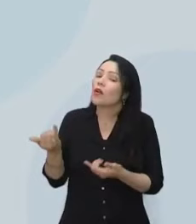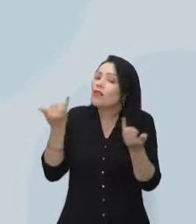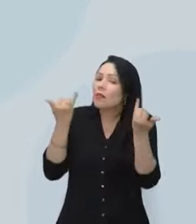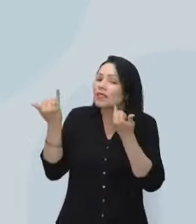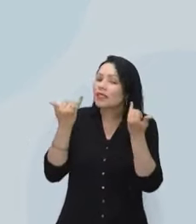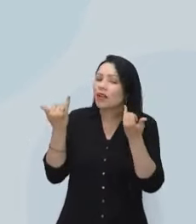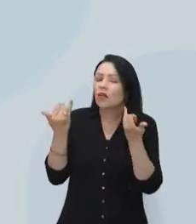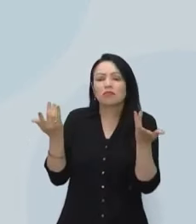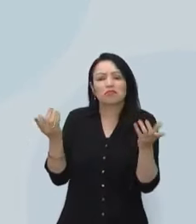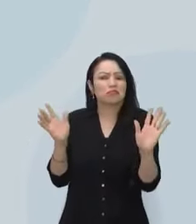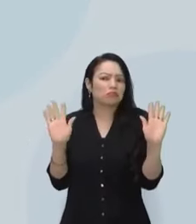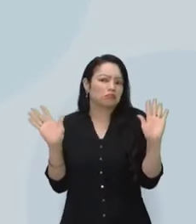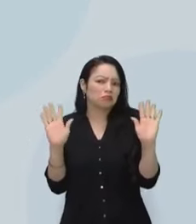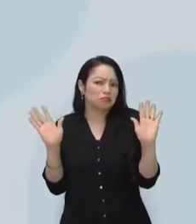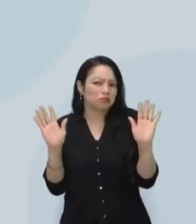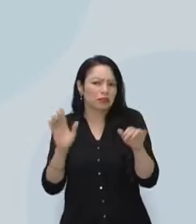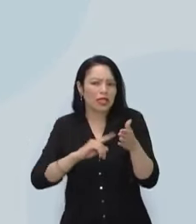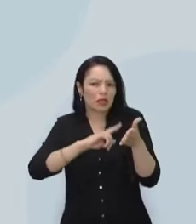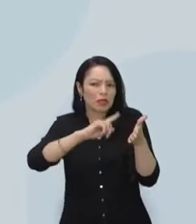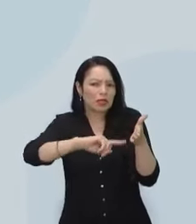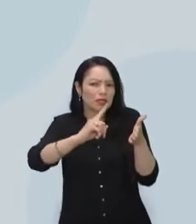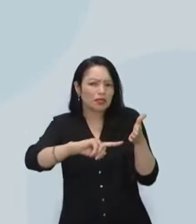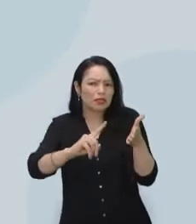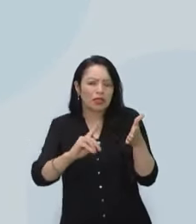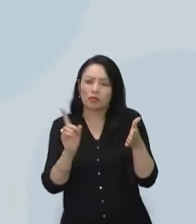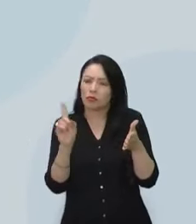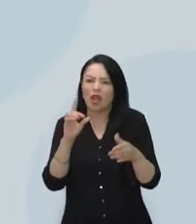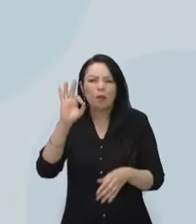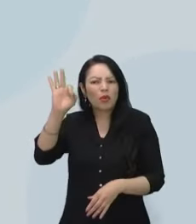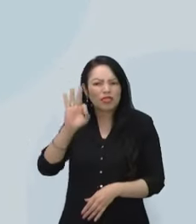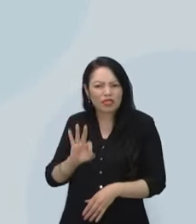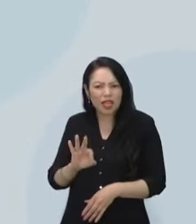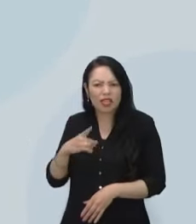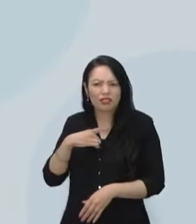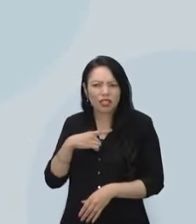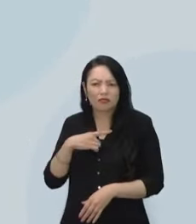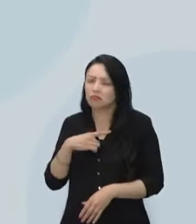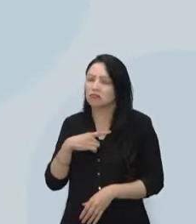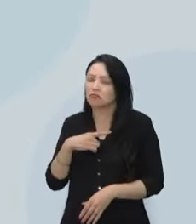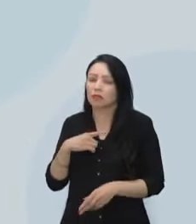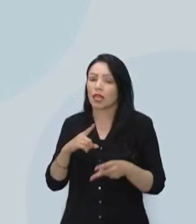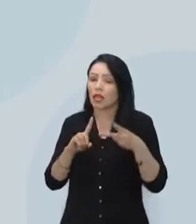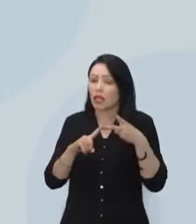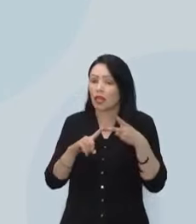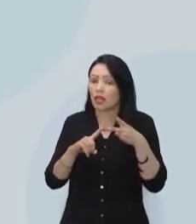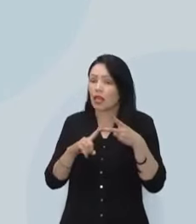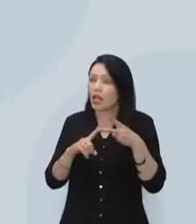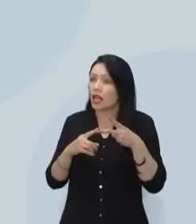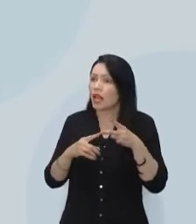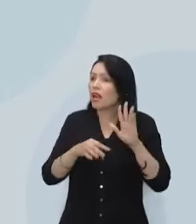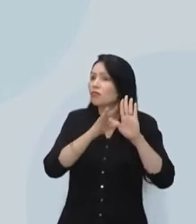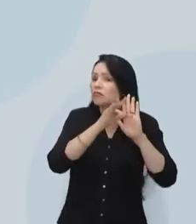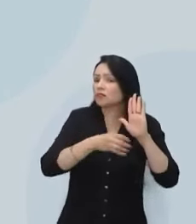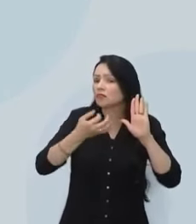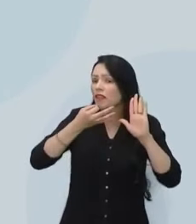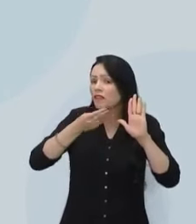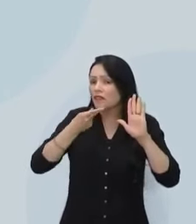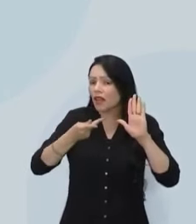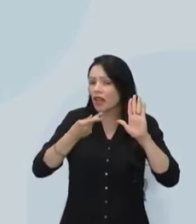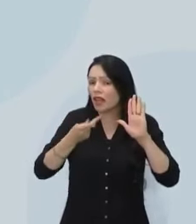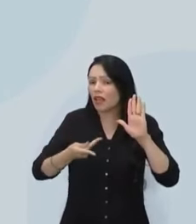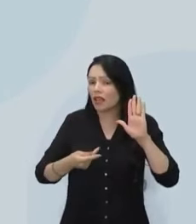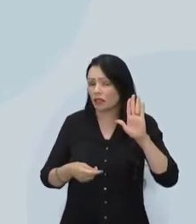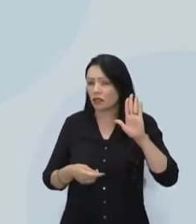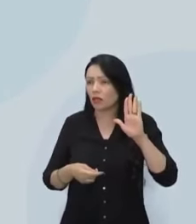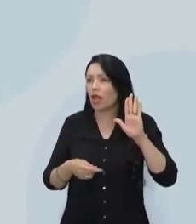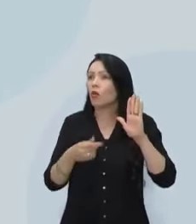estatístico? Não vimos nada ali que é um dado estatístico, nada que está falando de porcentagem, de números e tal. Uma citação? Não, porque a citação seria